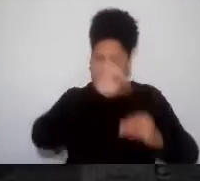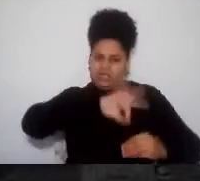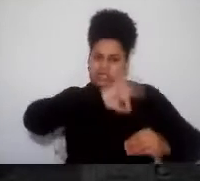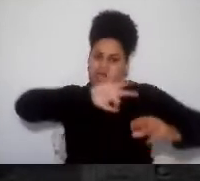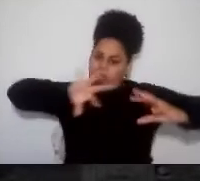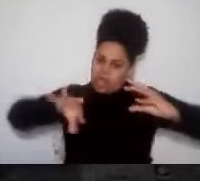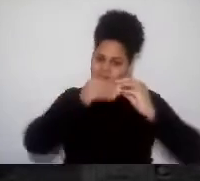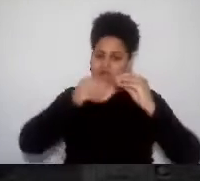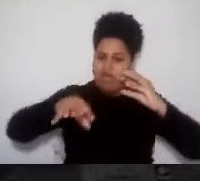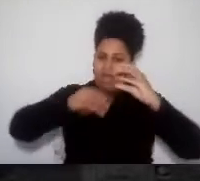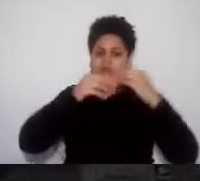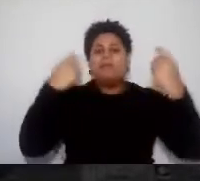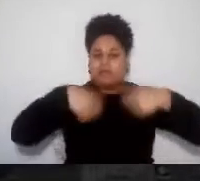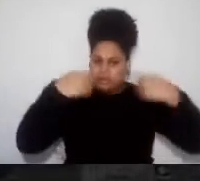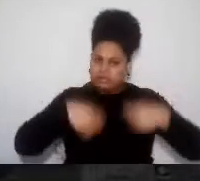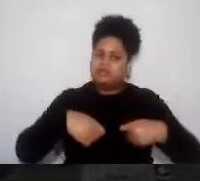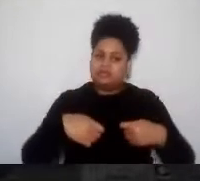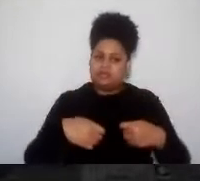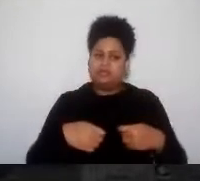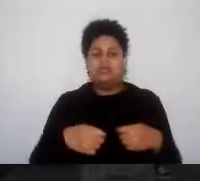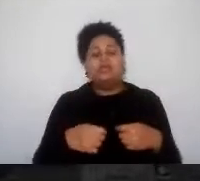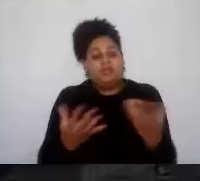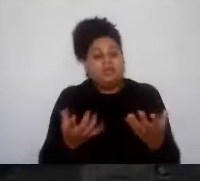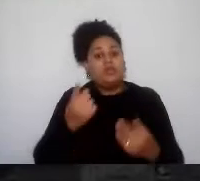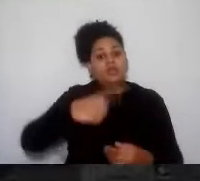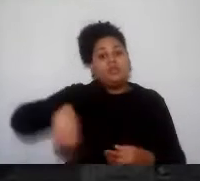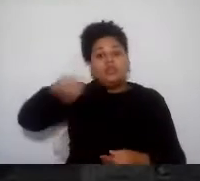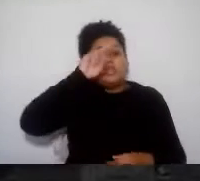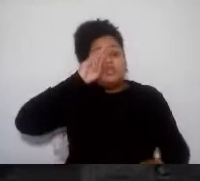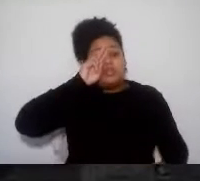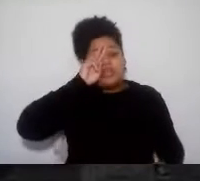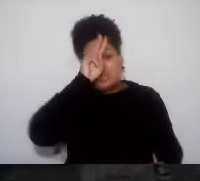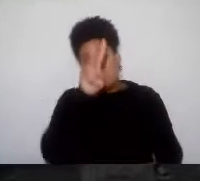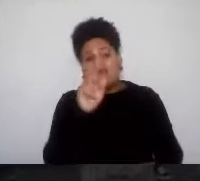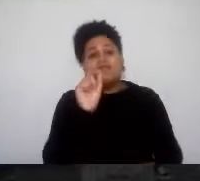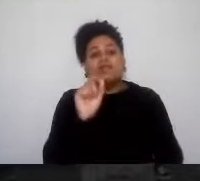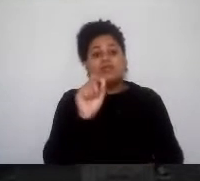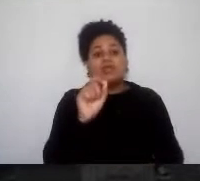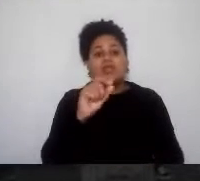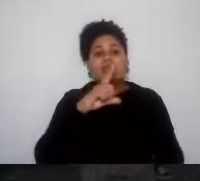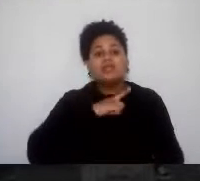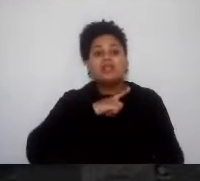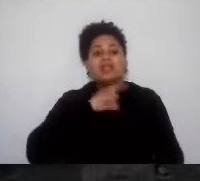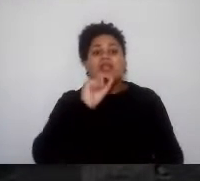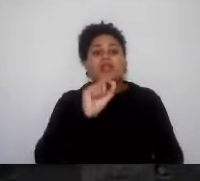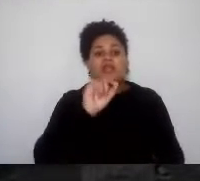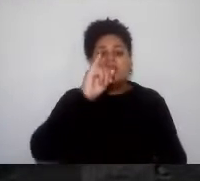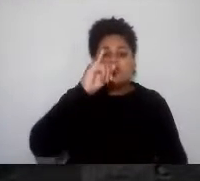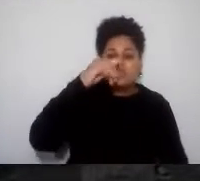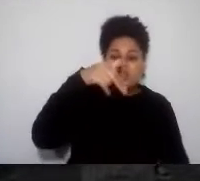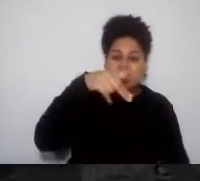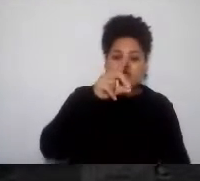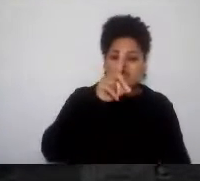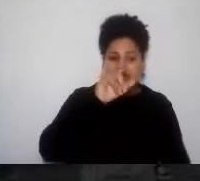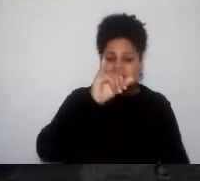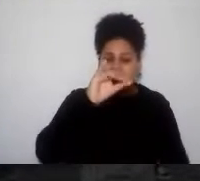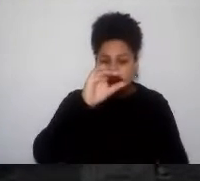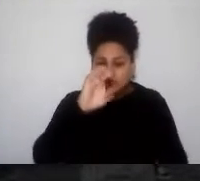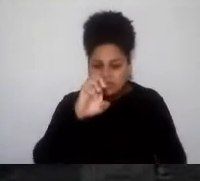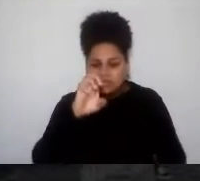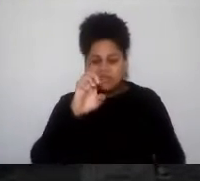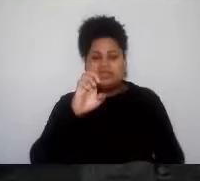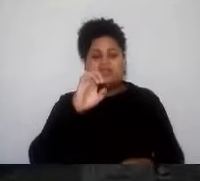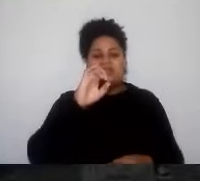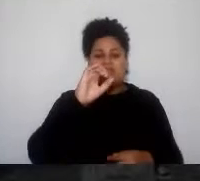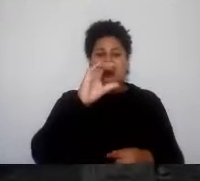uma coisa grave que nós estamos passando. Nós estamos com o índice de carestia altíssimo nesse país. Uma